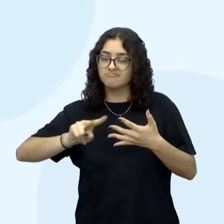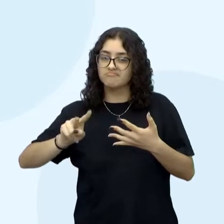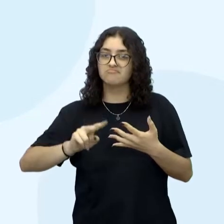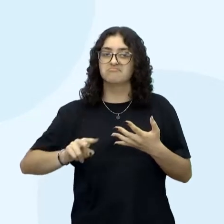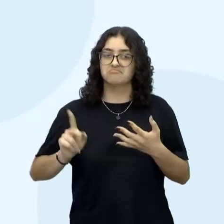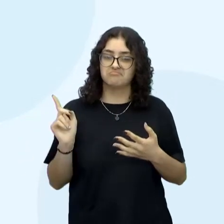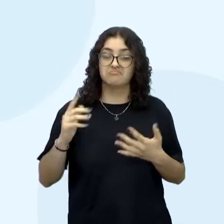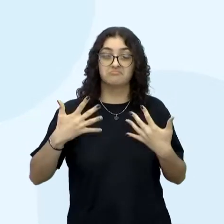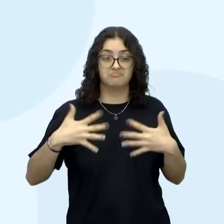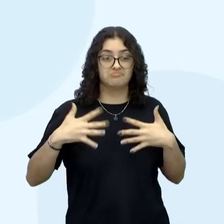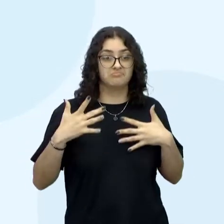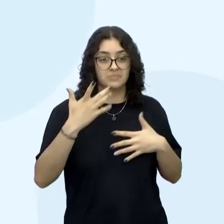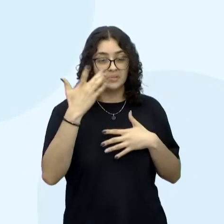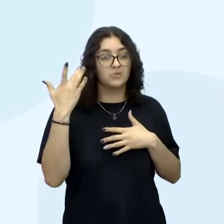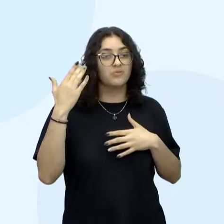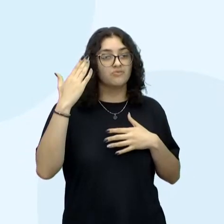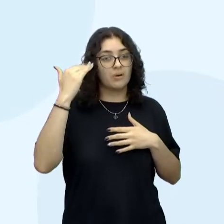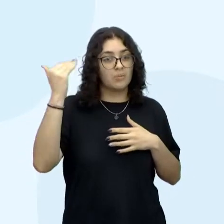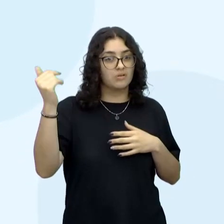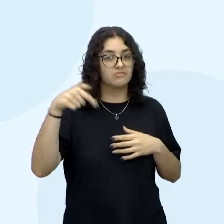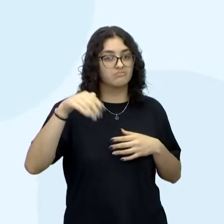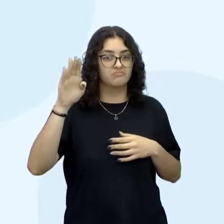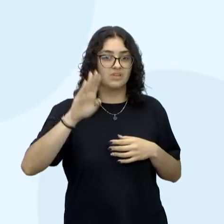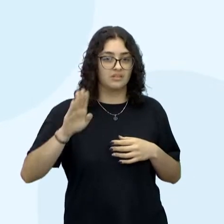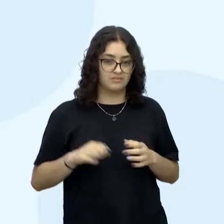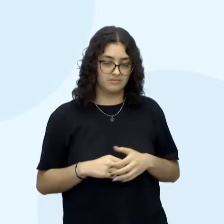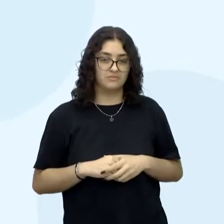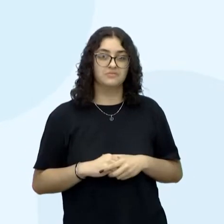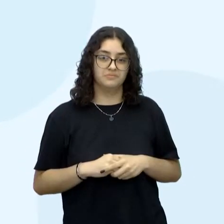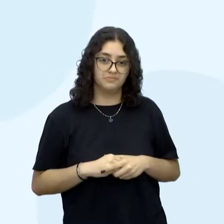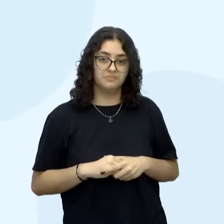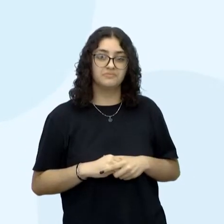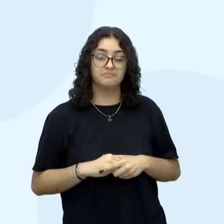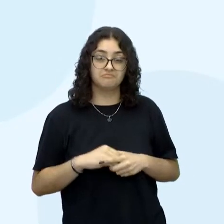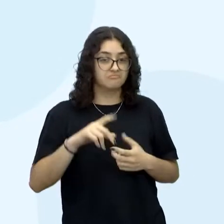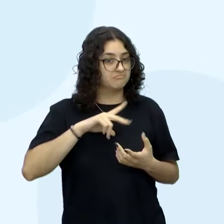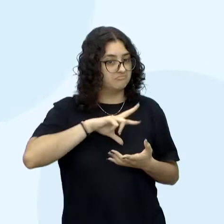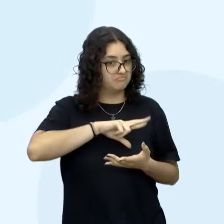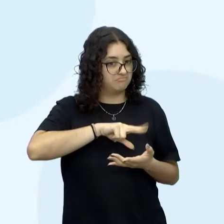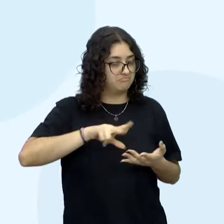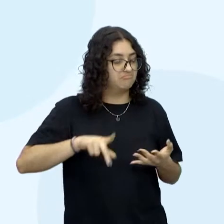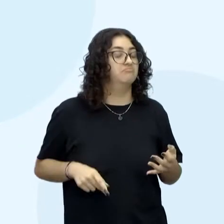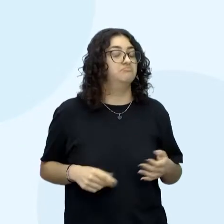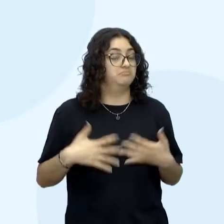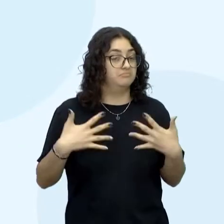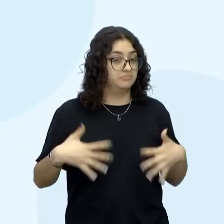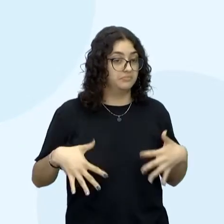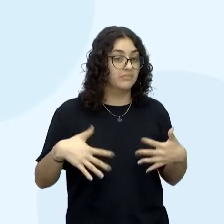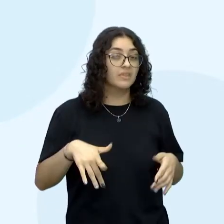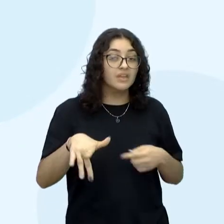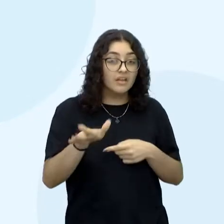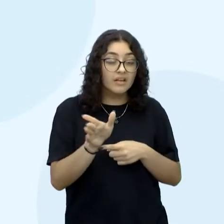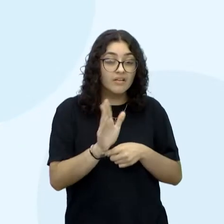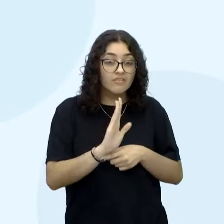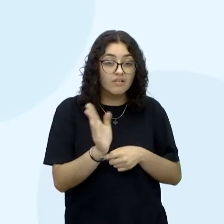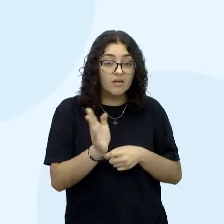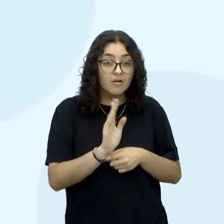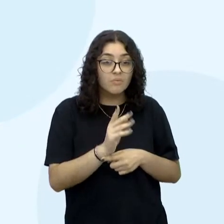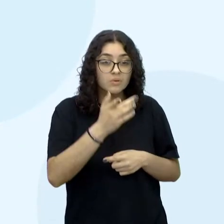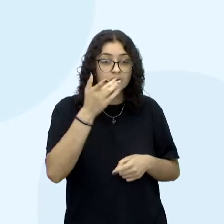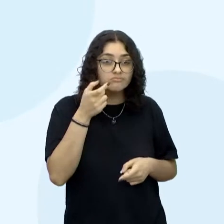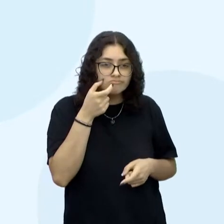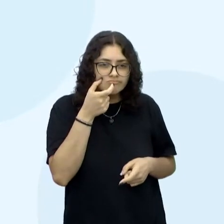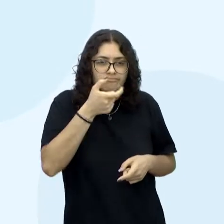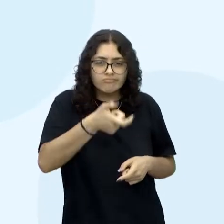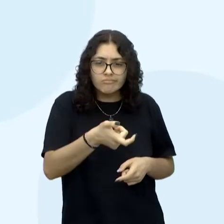Wilker, Paulo Betti, Selton Mello, José de Abreu, entre outros, o que torna o filme muito mais